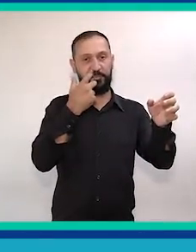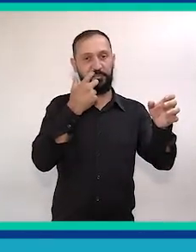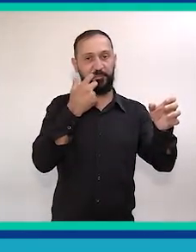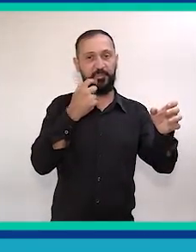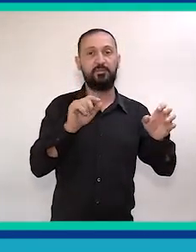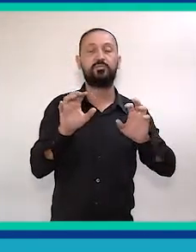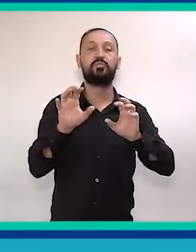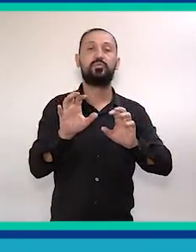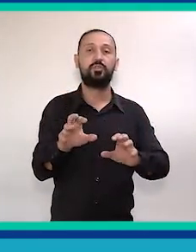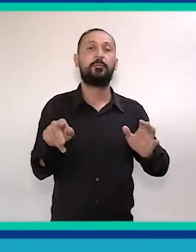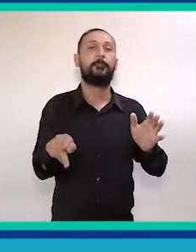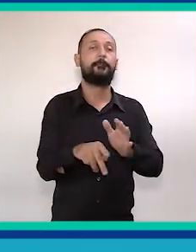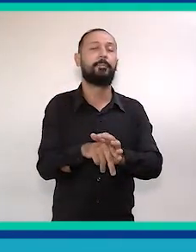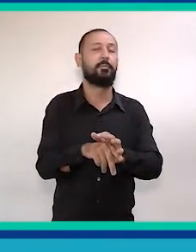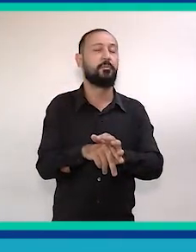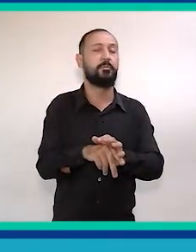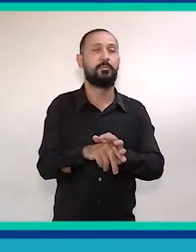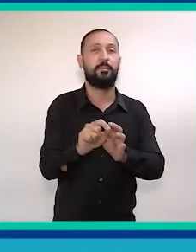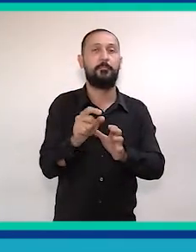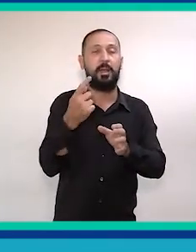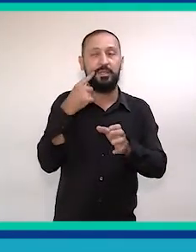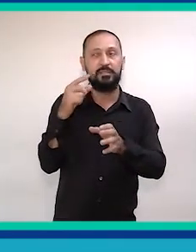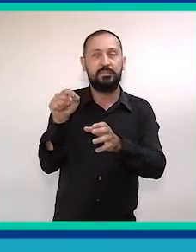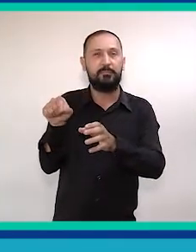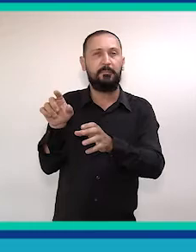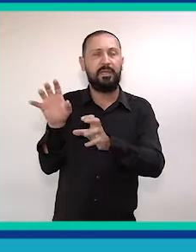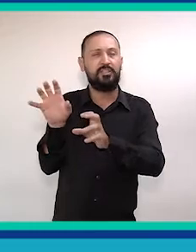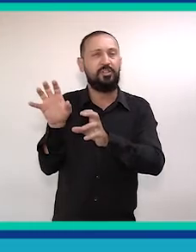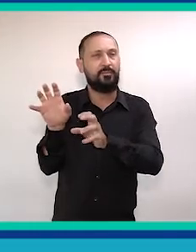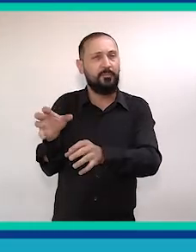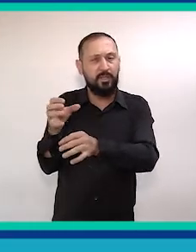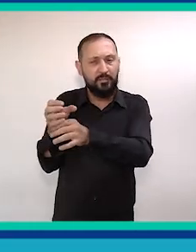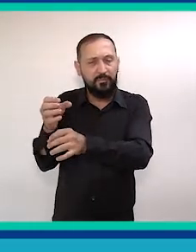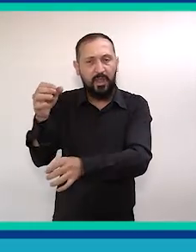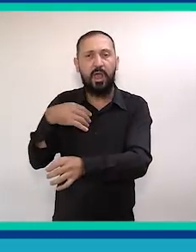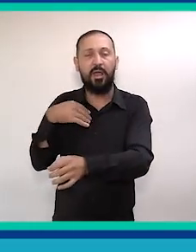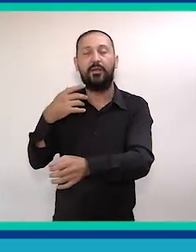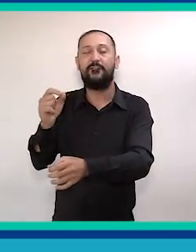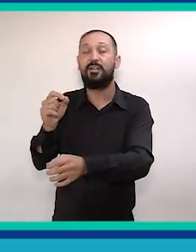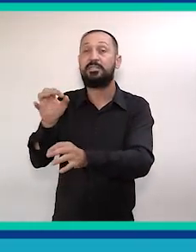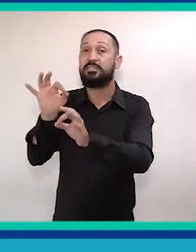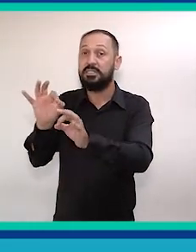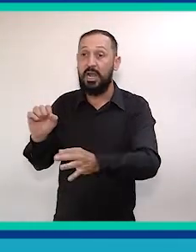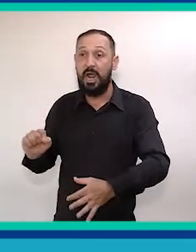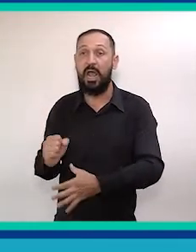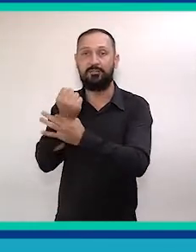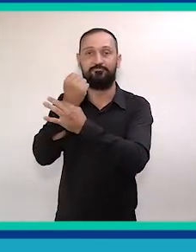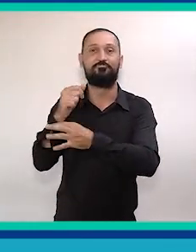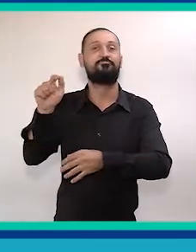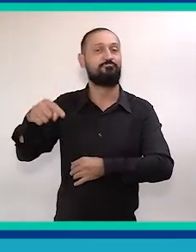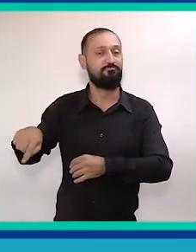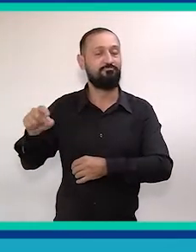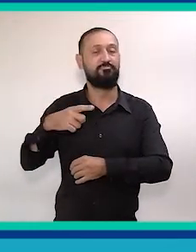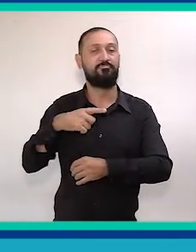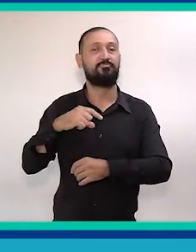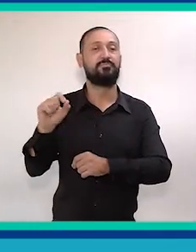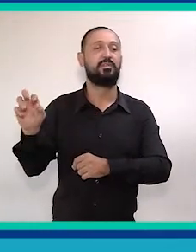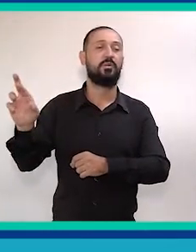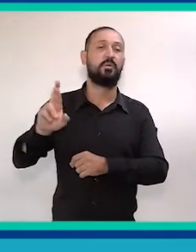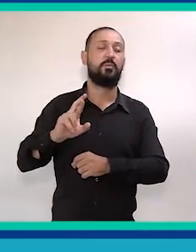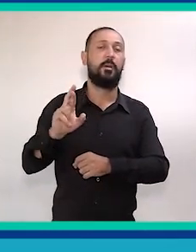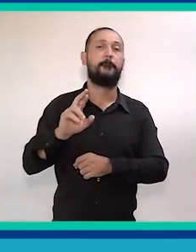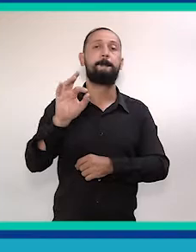coluna fazia, só que de uma forma 1000 vezes mais precisa, 1000 vezes mais confiável. Então, ele nos